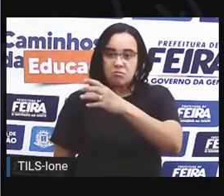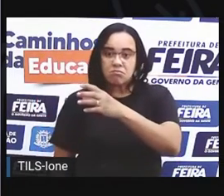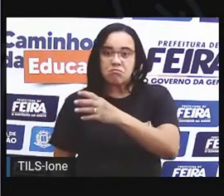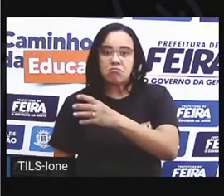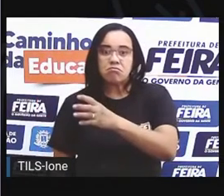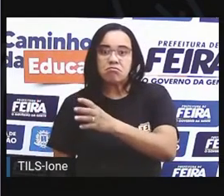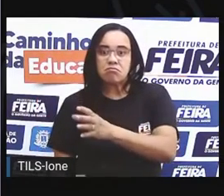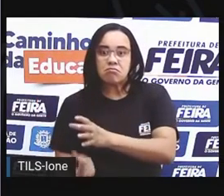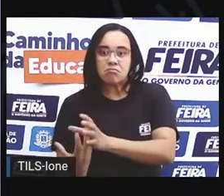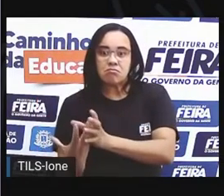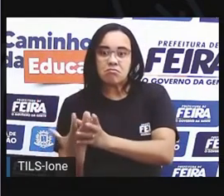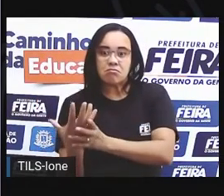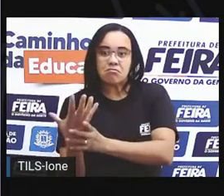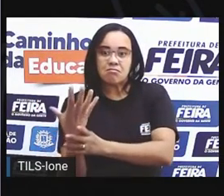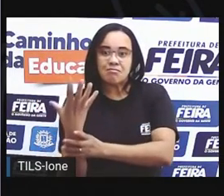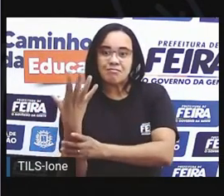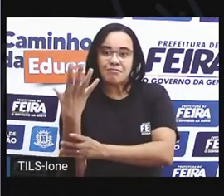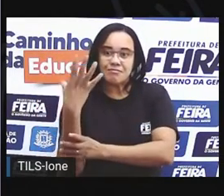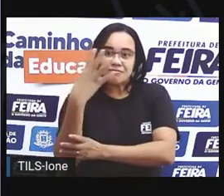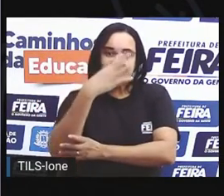apareceu um